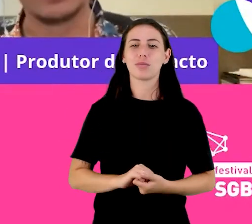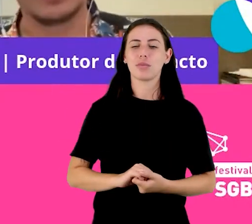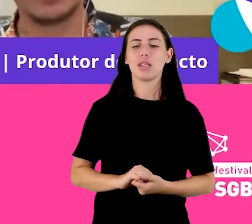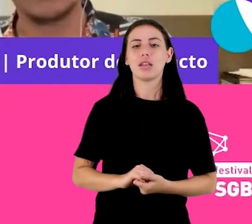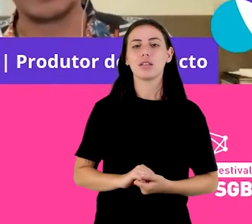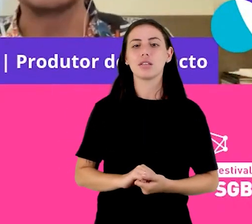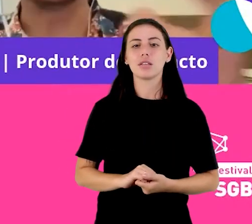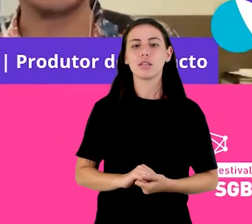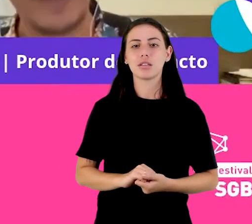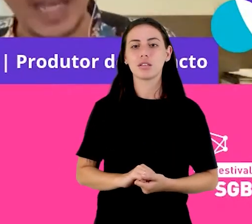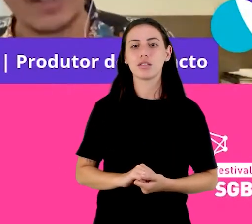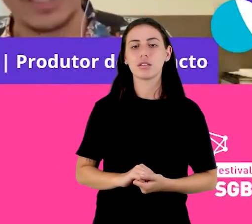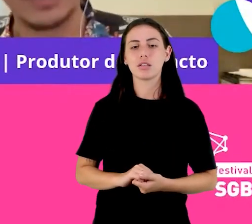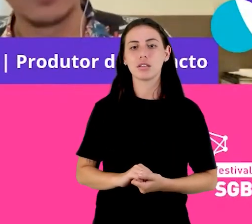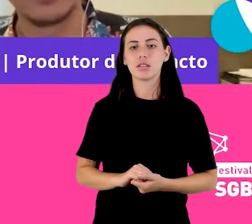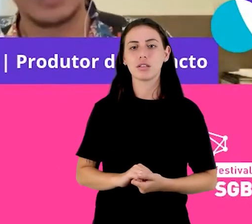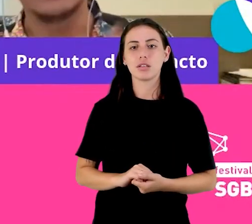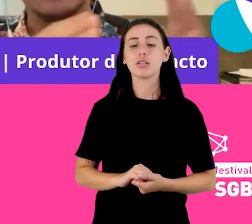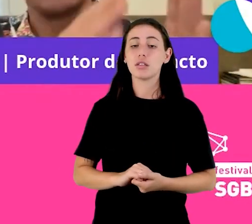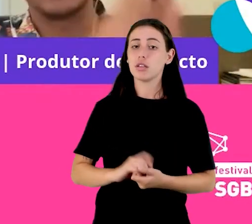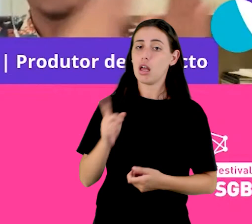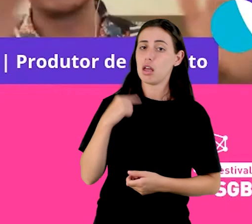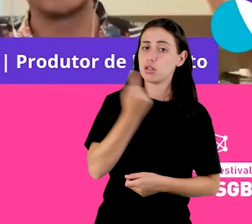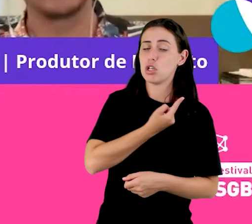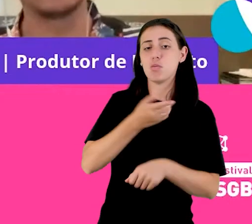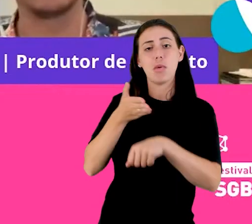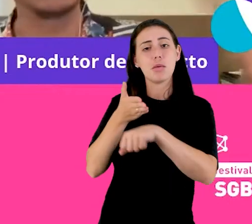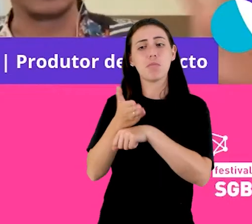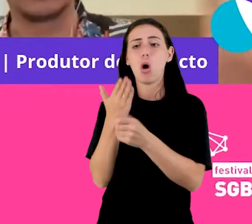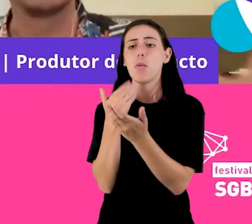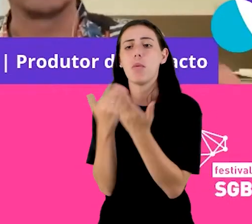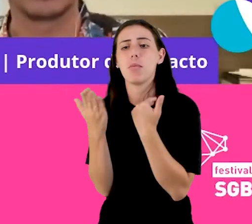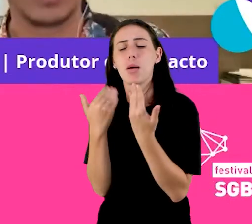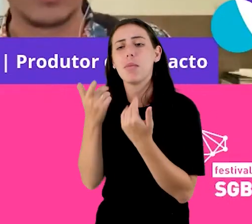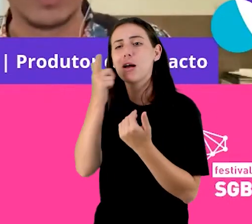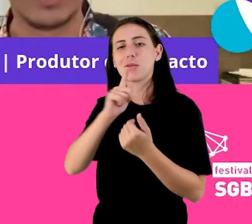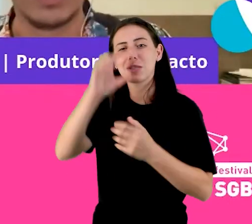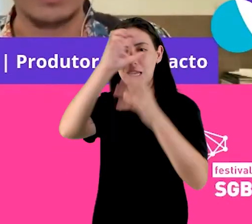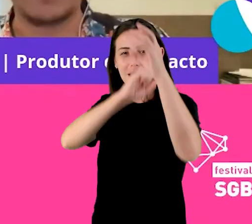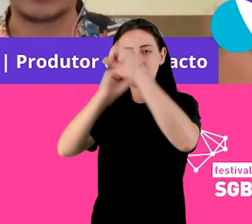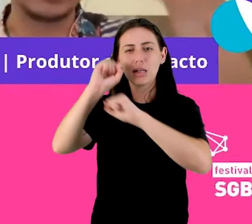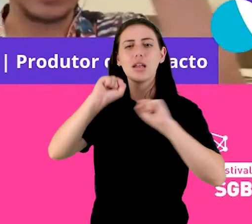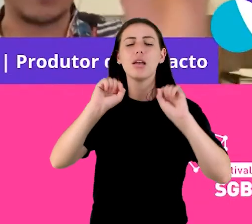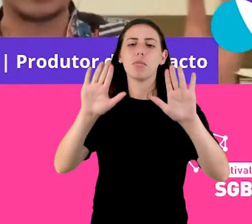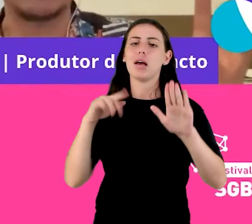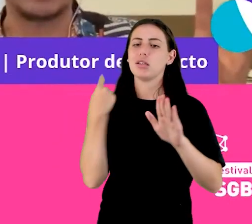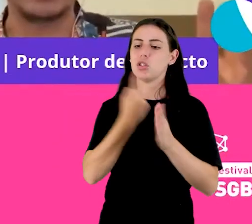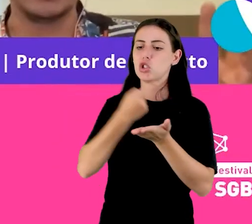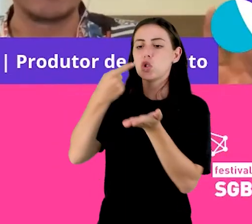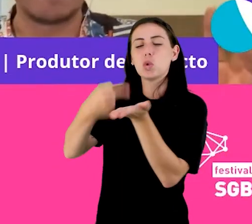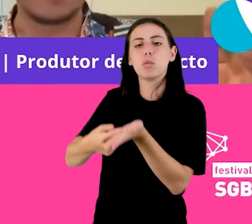ia, o que tinha que ser falado lá dentro, e aí determinaram 15 episódios de mais ou menos 2 minutos cada um, e a personagem central é a